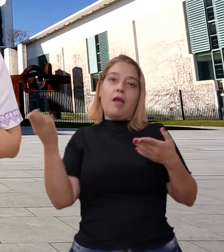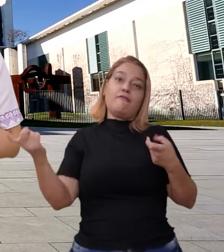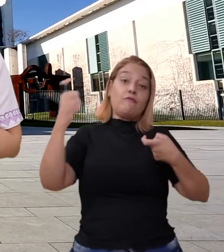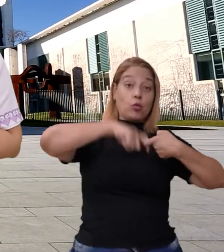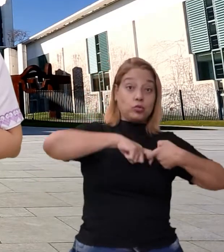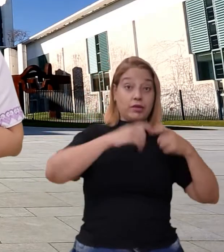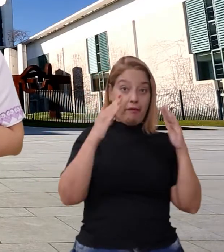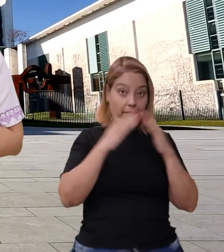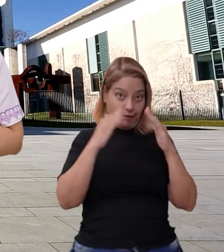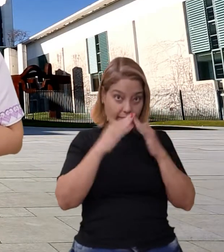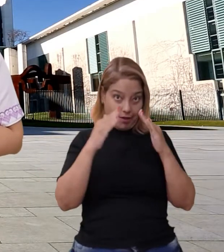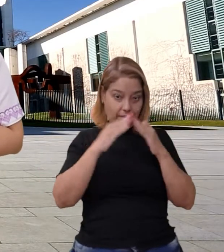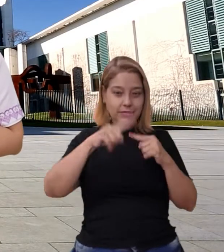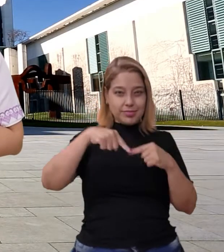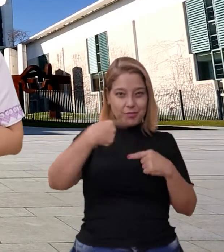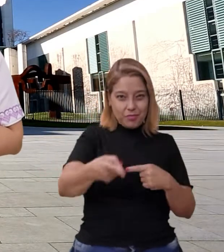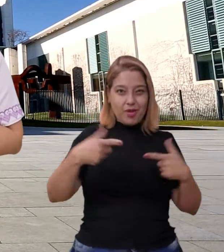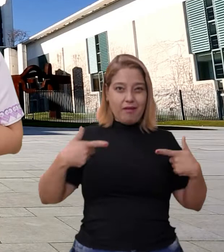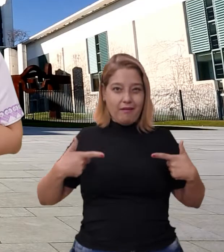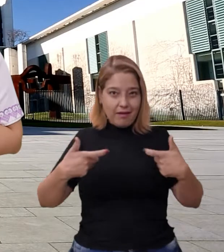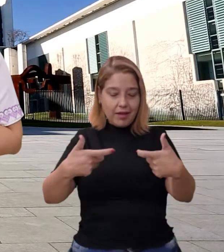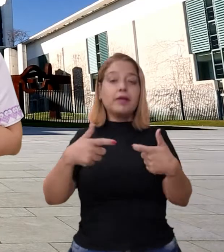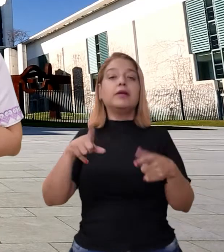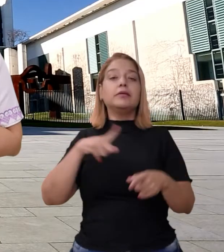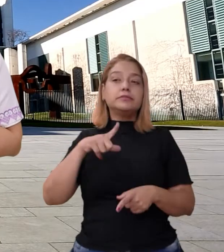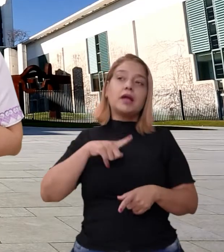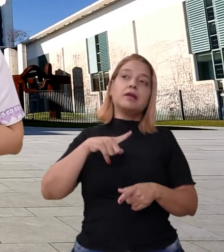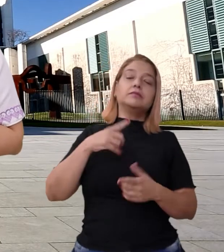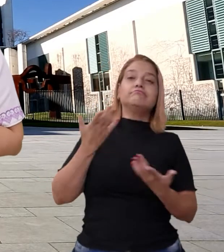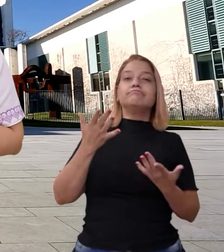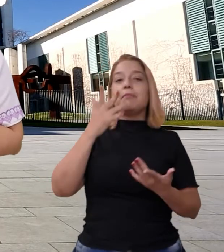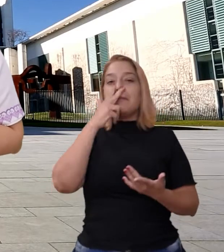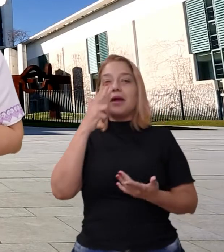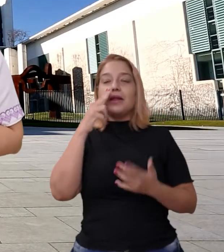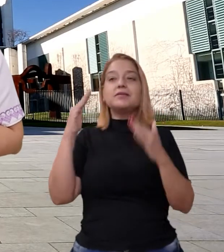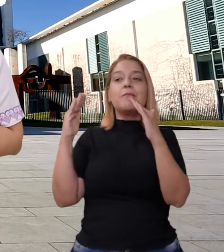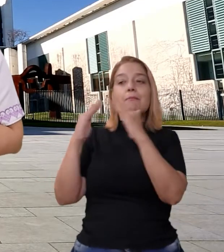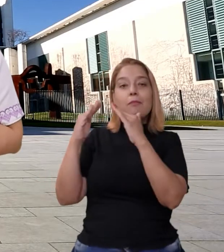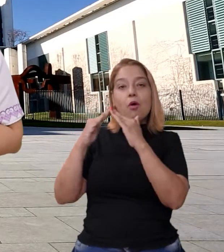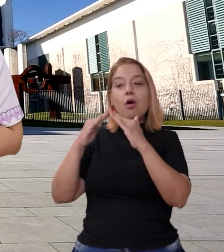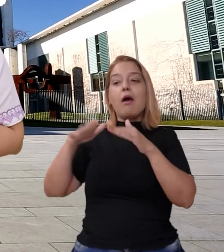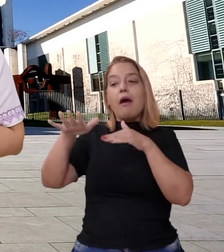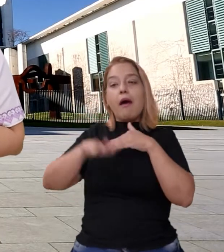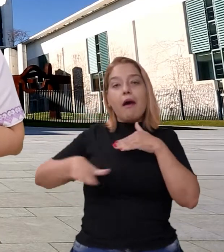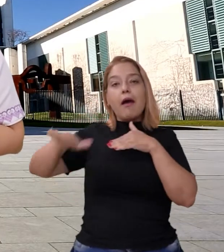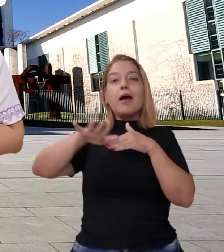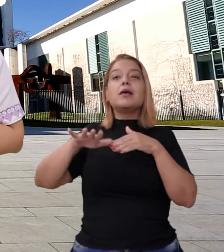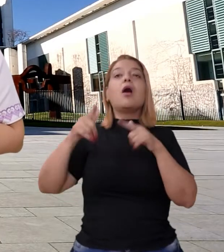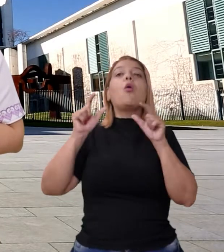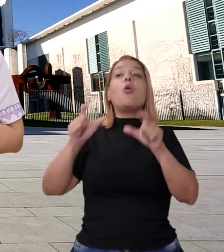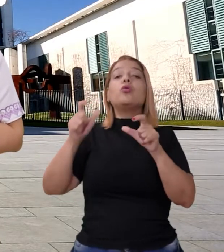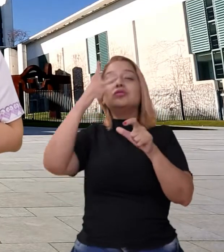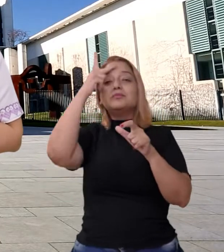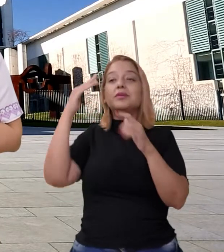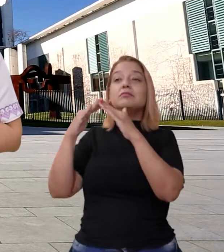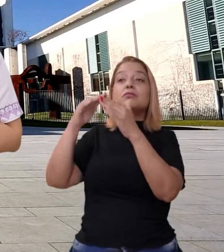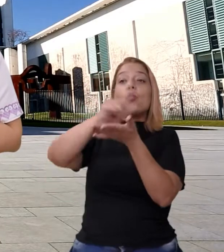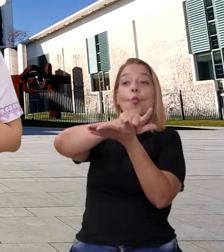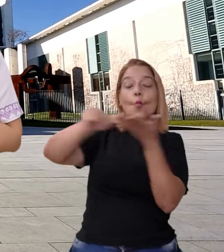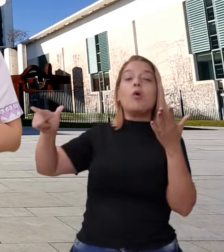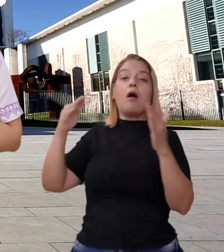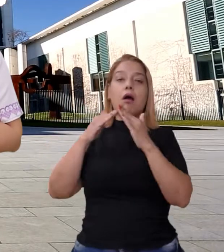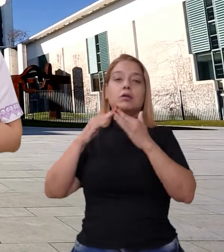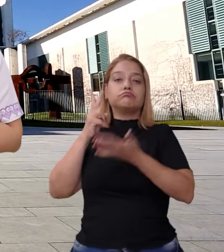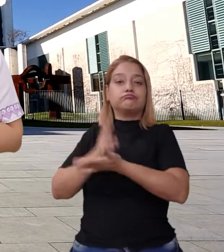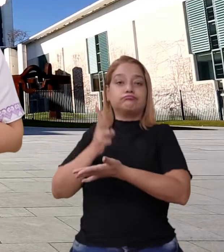período pré-guerra, muitas vezes acabavam tendo que viver em campos de desalojados. Lá